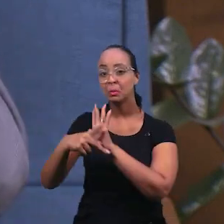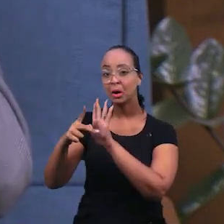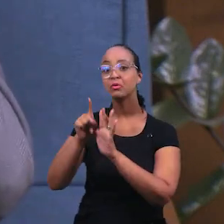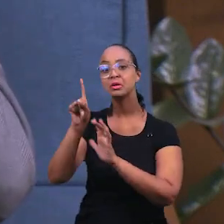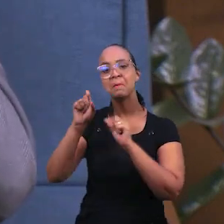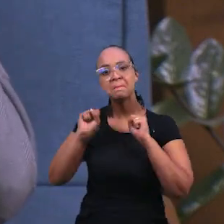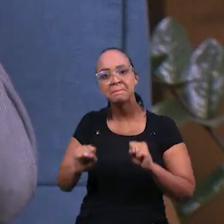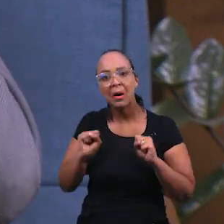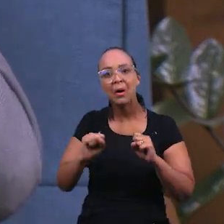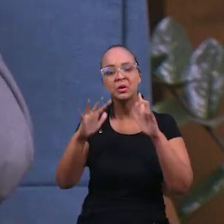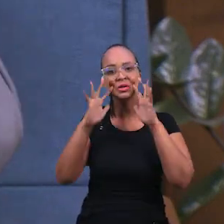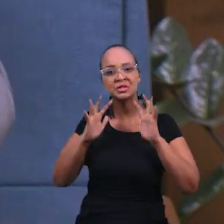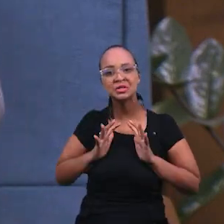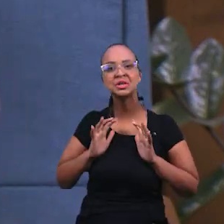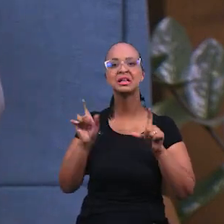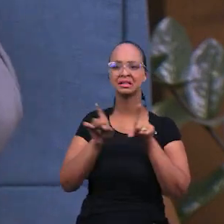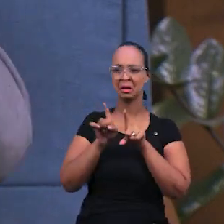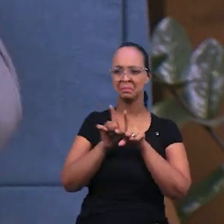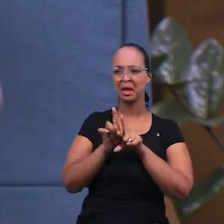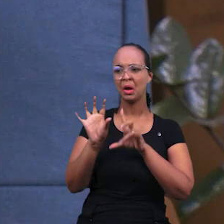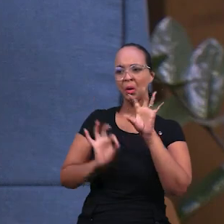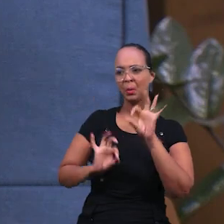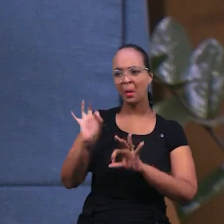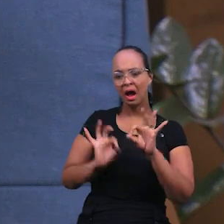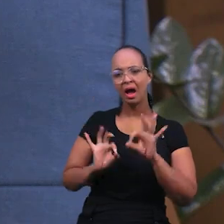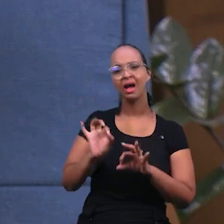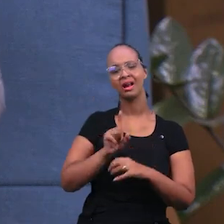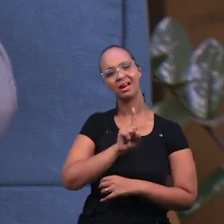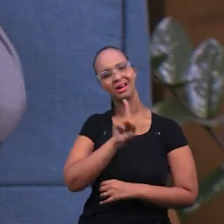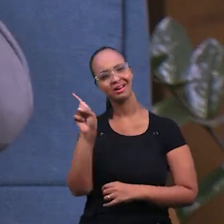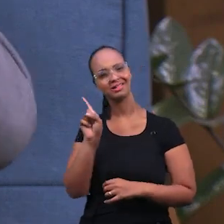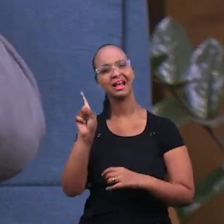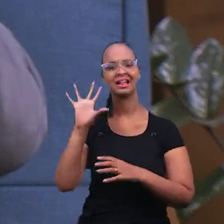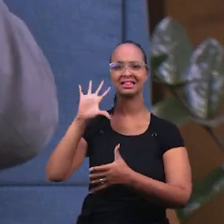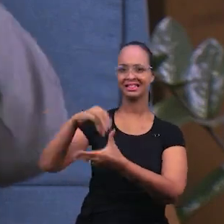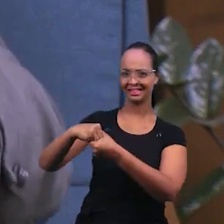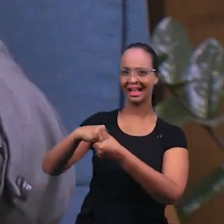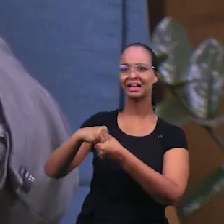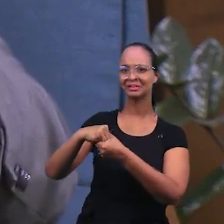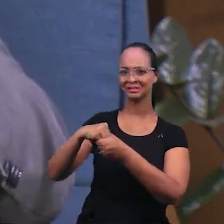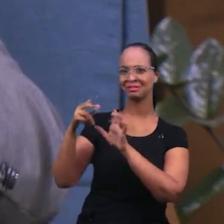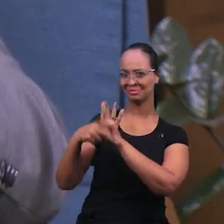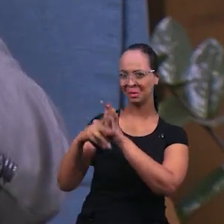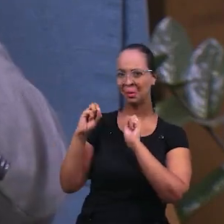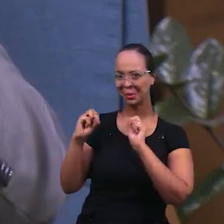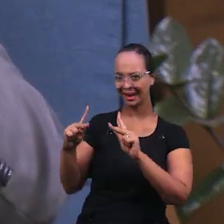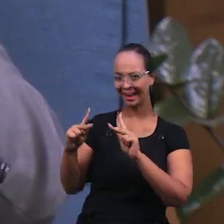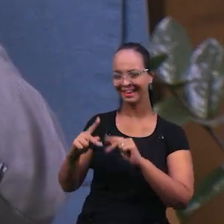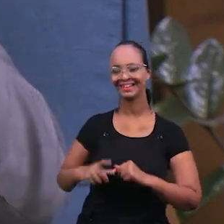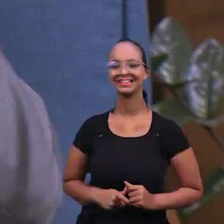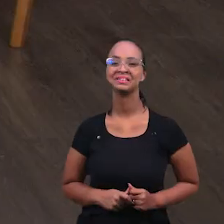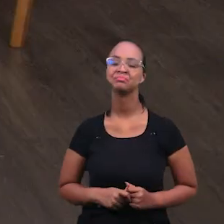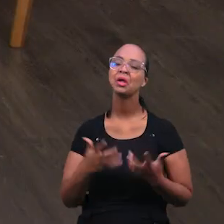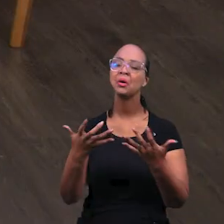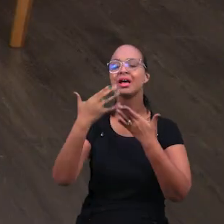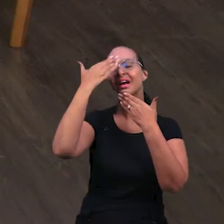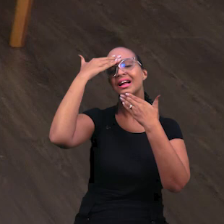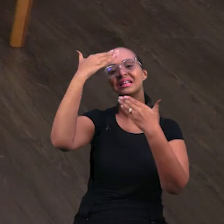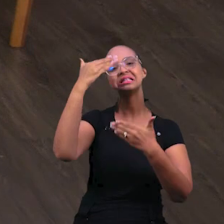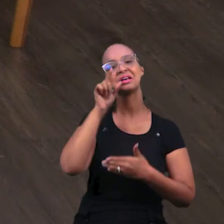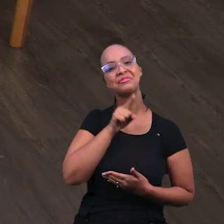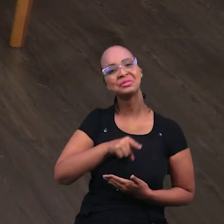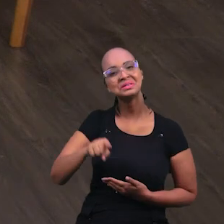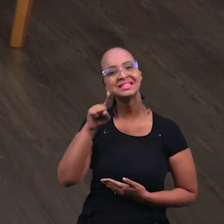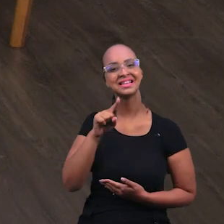vai assistir também o quadro Organização e Método transmitido dentro do programa. Tá certo? Eu quero